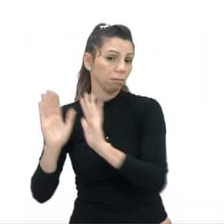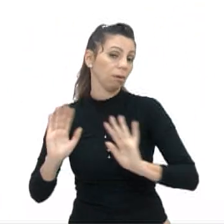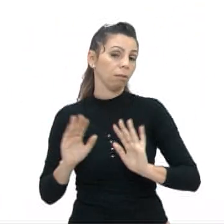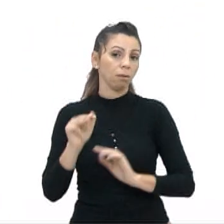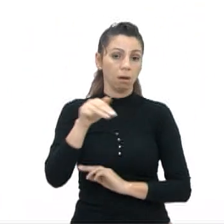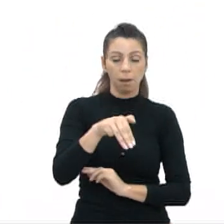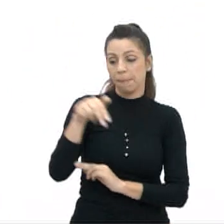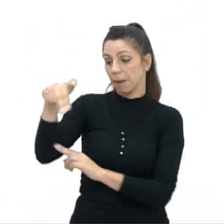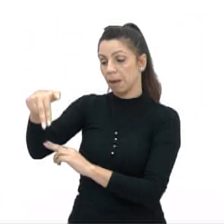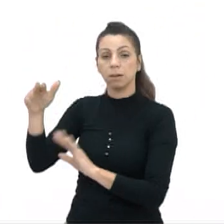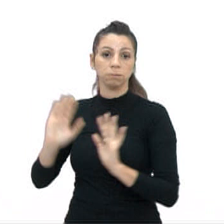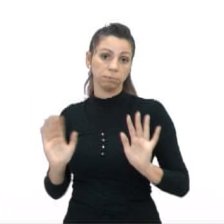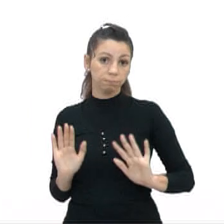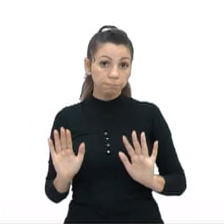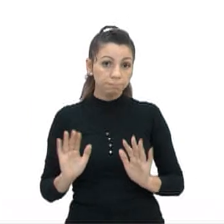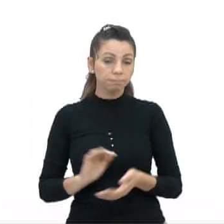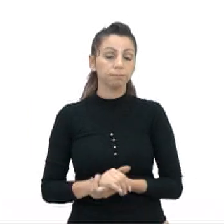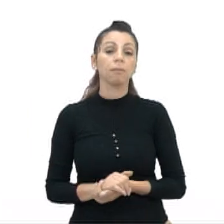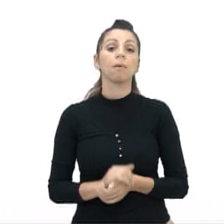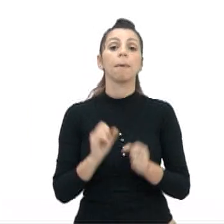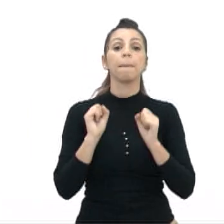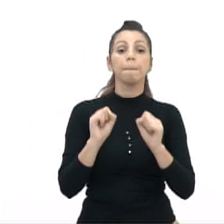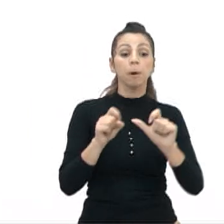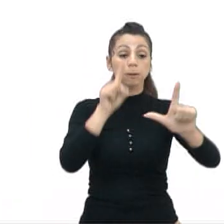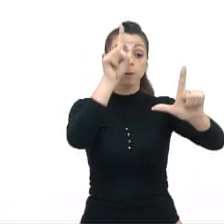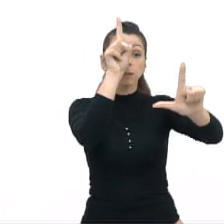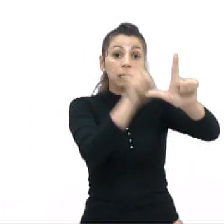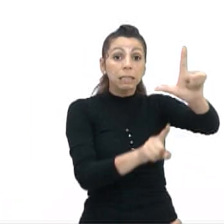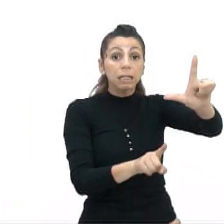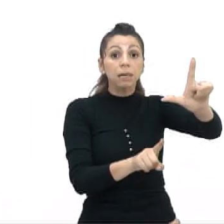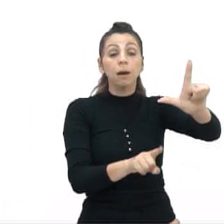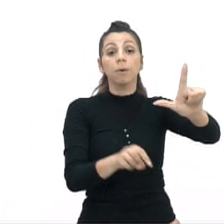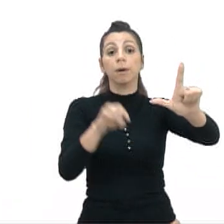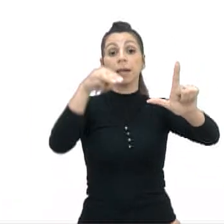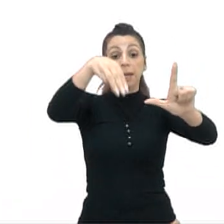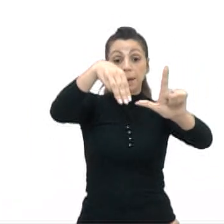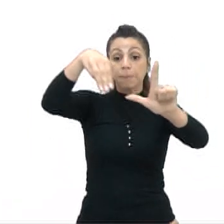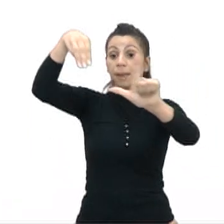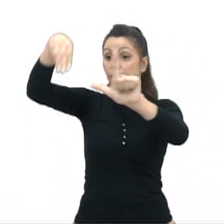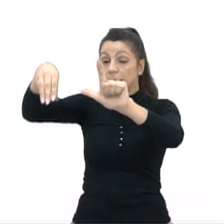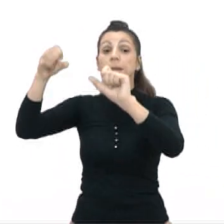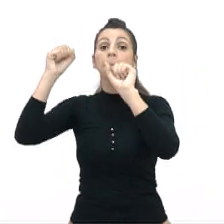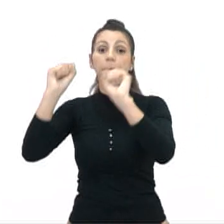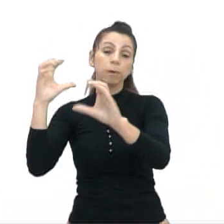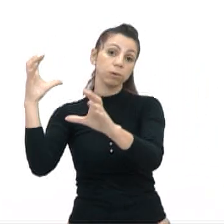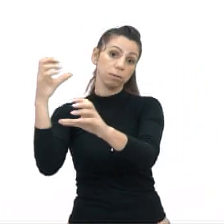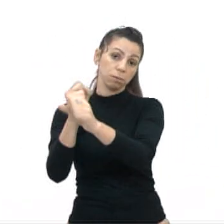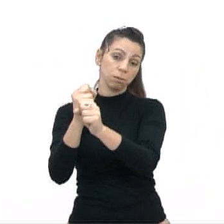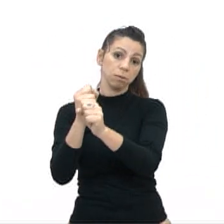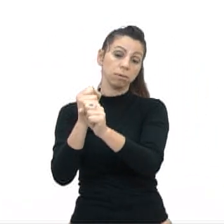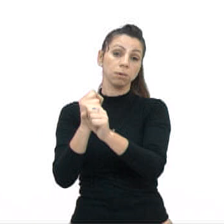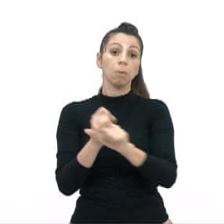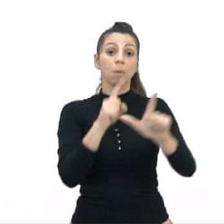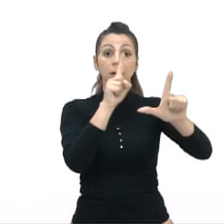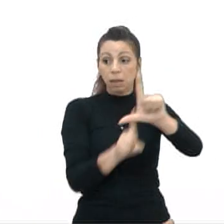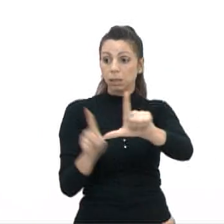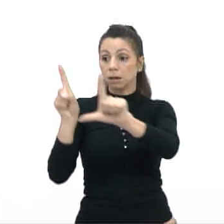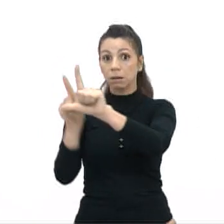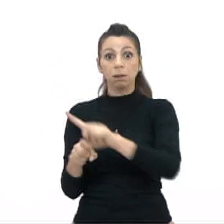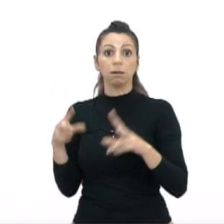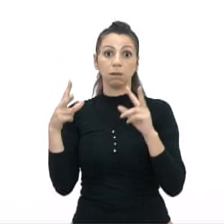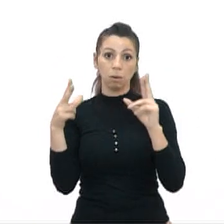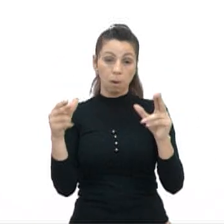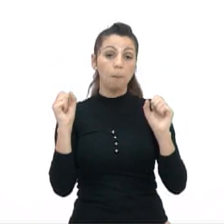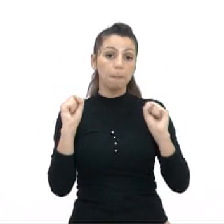MN ou NM, a parte literal vai ser a mesma. Por quê? Porque a multiplicação ela é comutativa. Ou